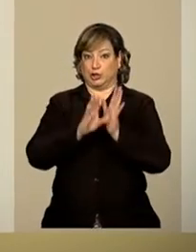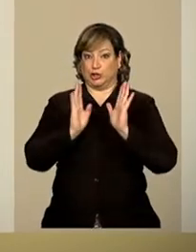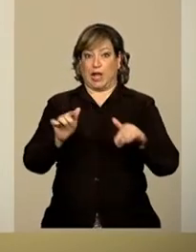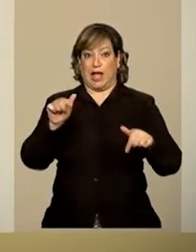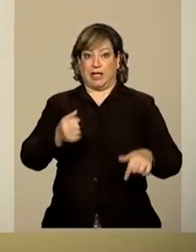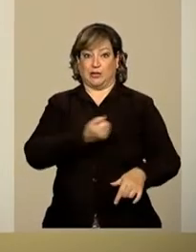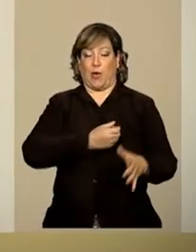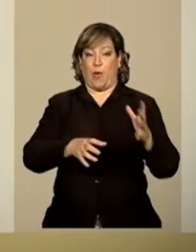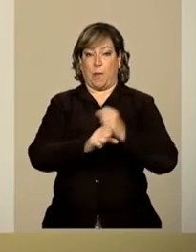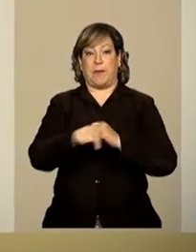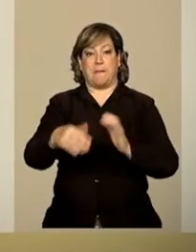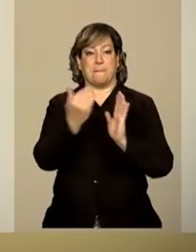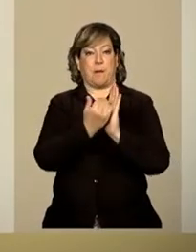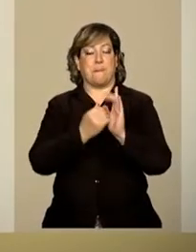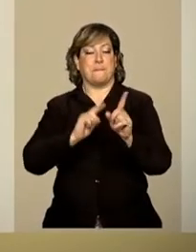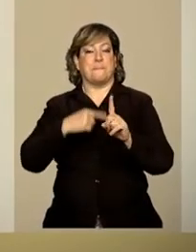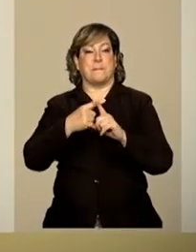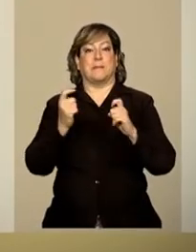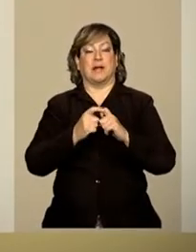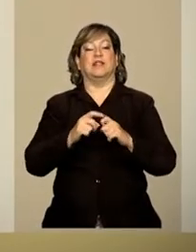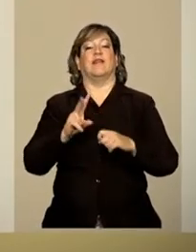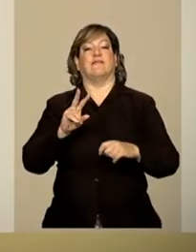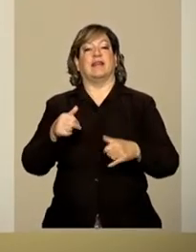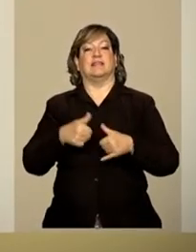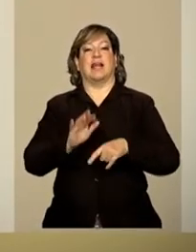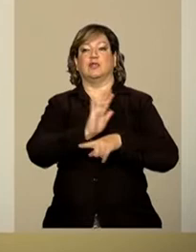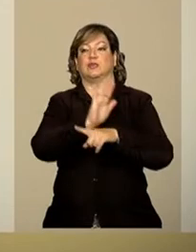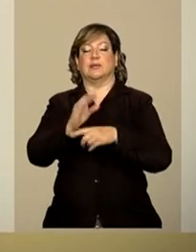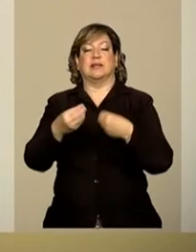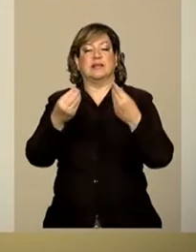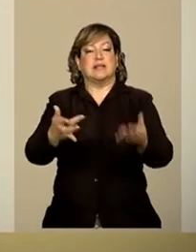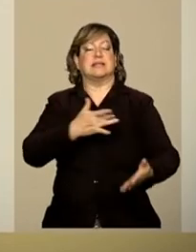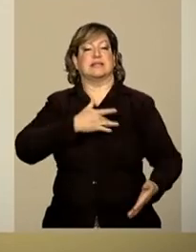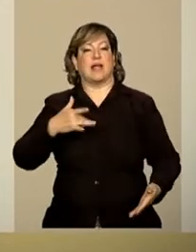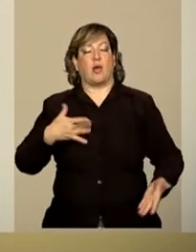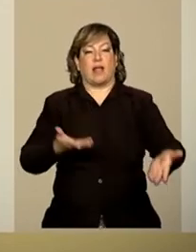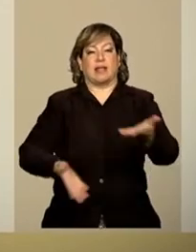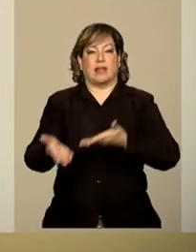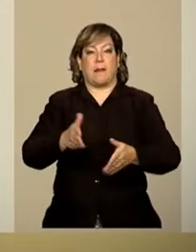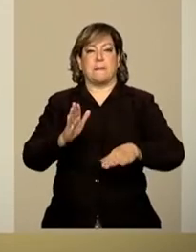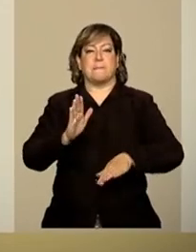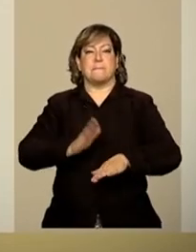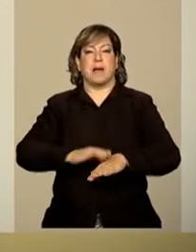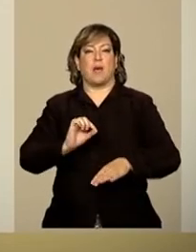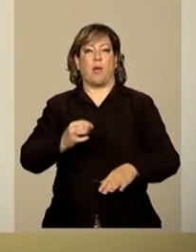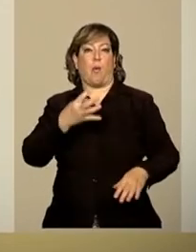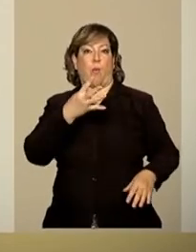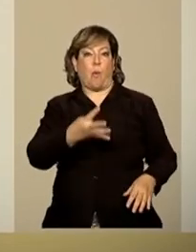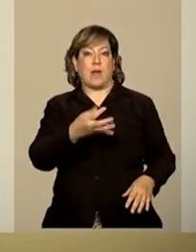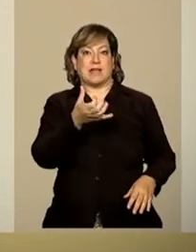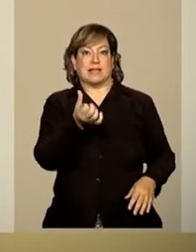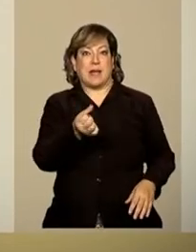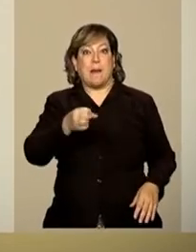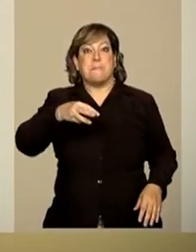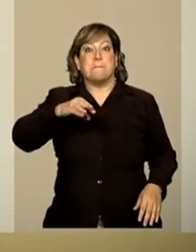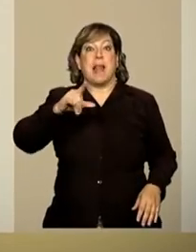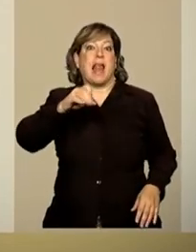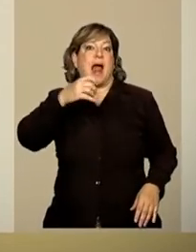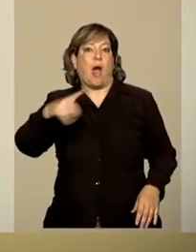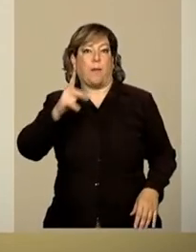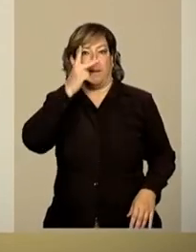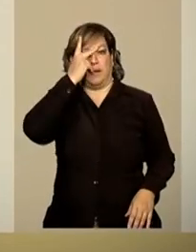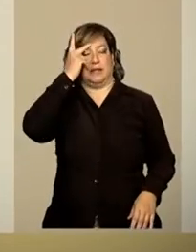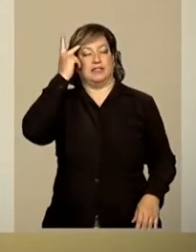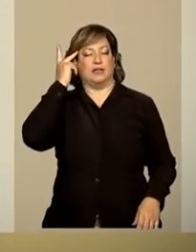Luciano do programa mais médico estará levando saúde e atendimento a mais de 46 milhões